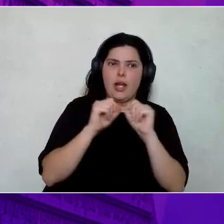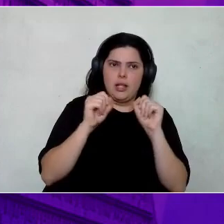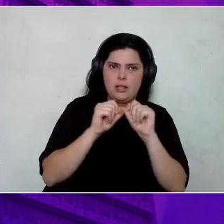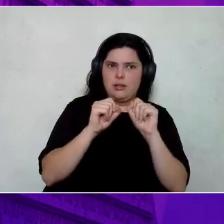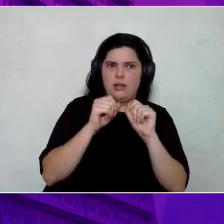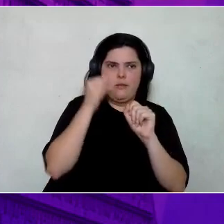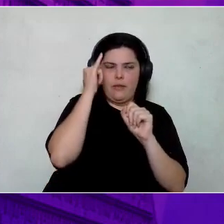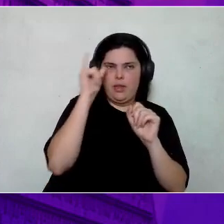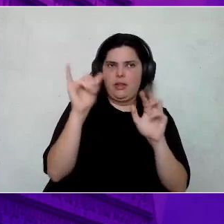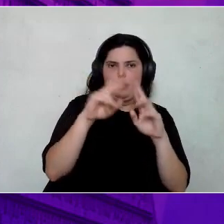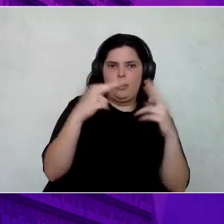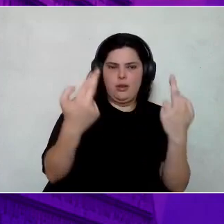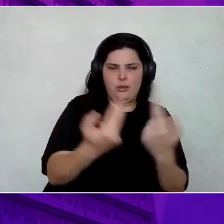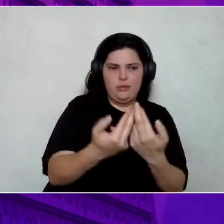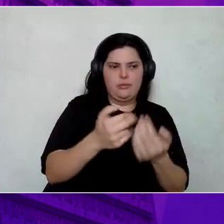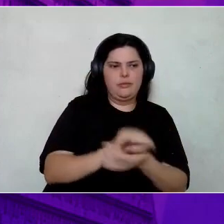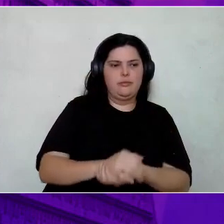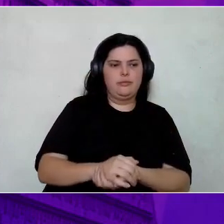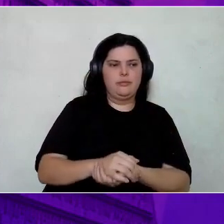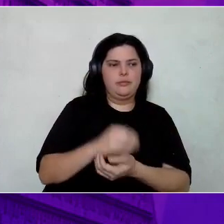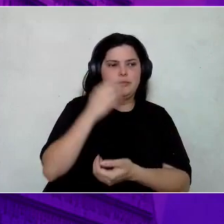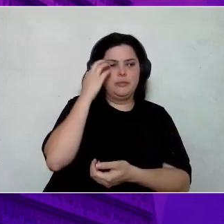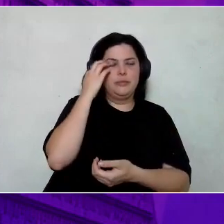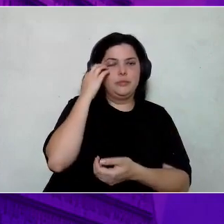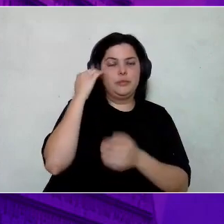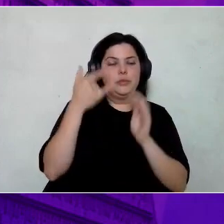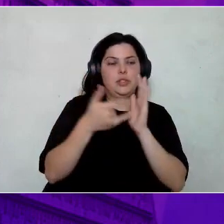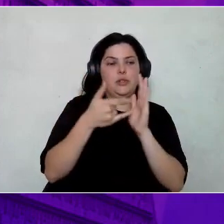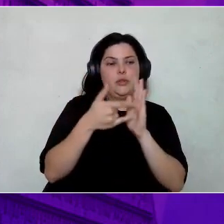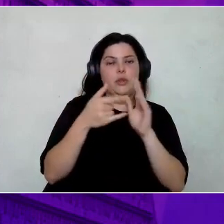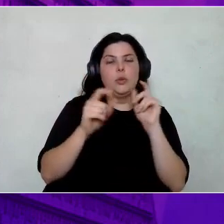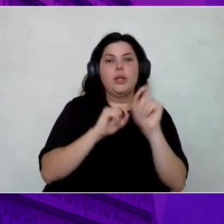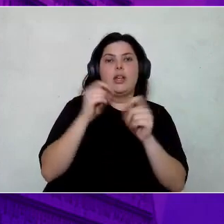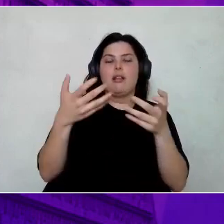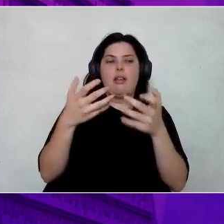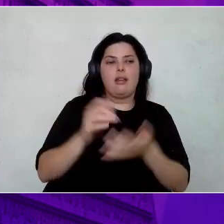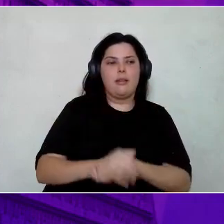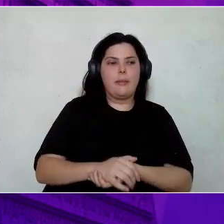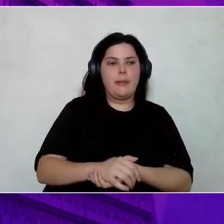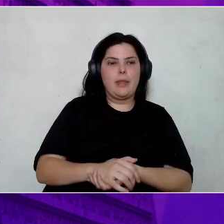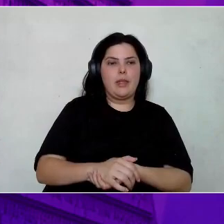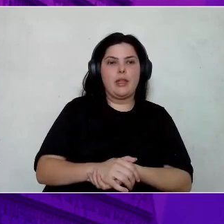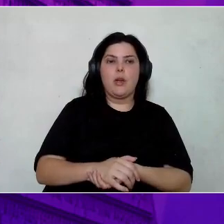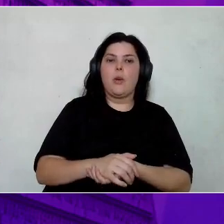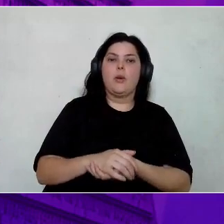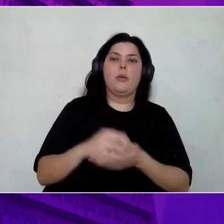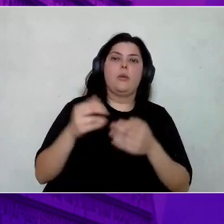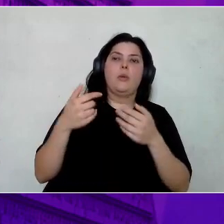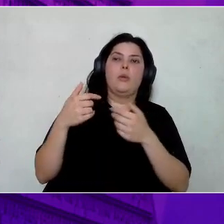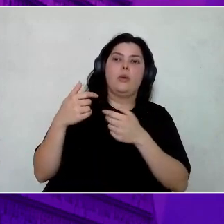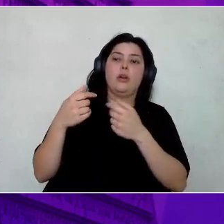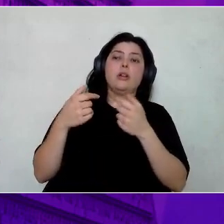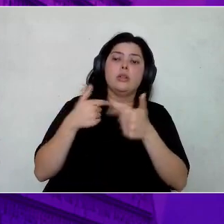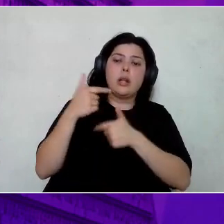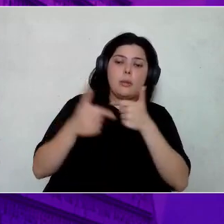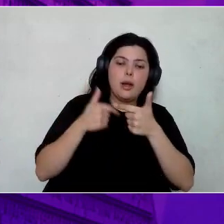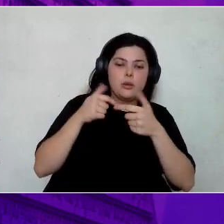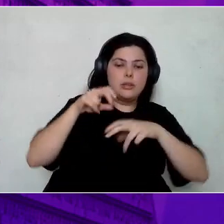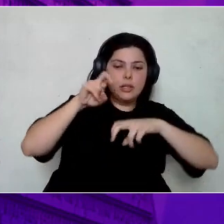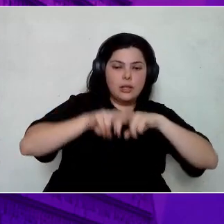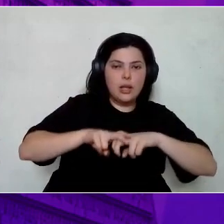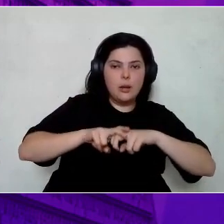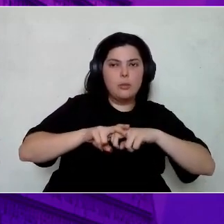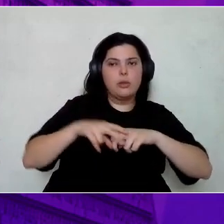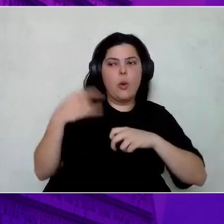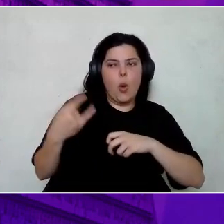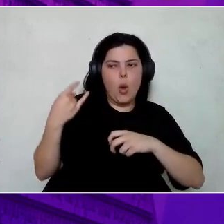Então, o desenvolvedor geralmente ele quer pegar uma demanda, sentar, colocar um som de rock, alguma coisa assim do